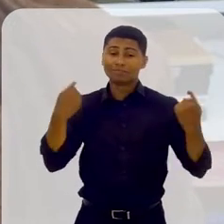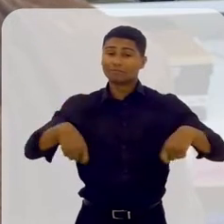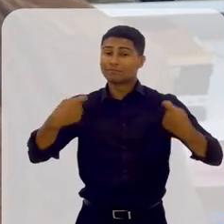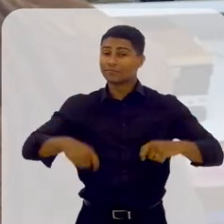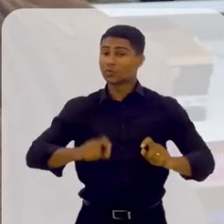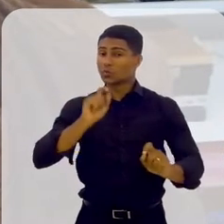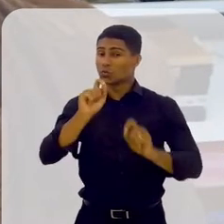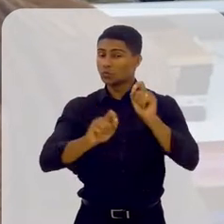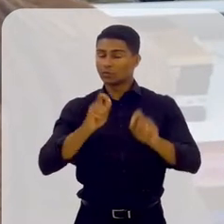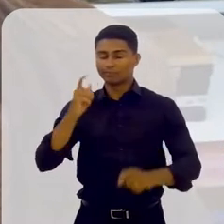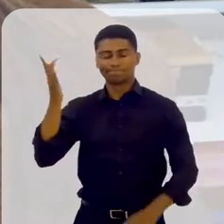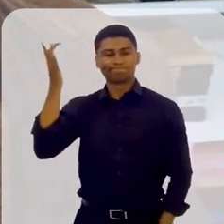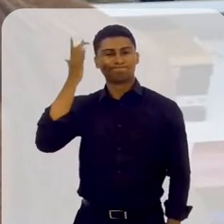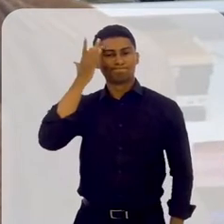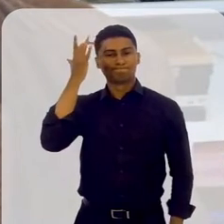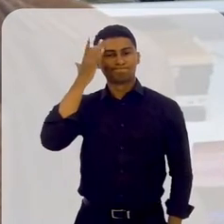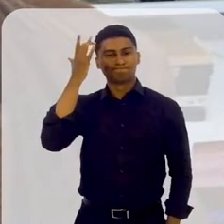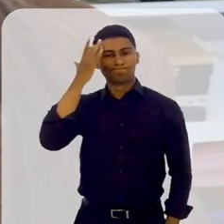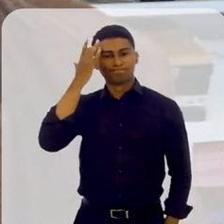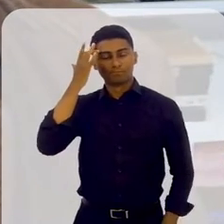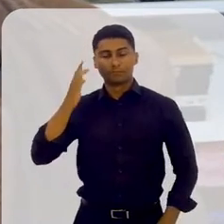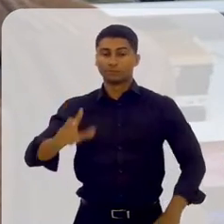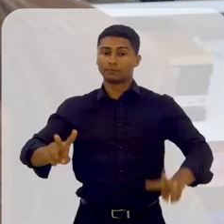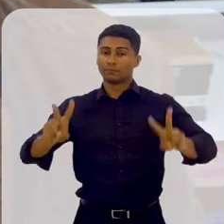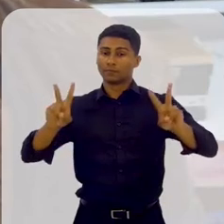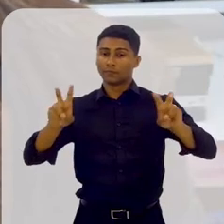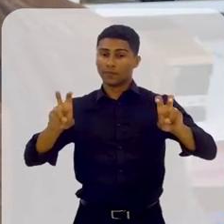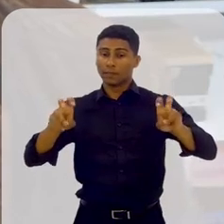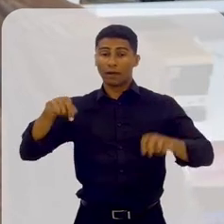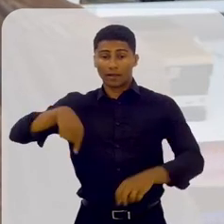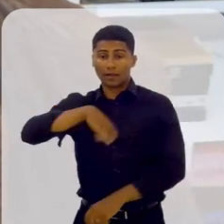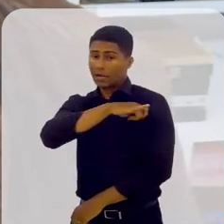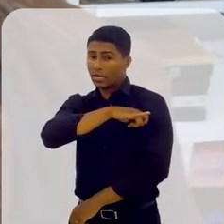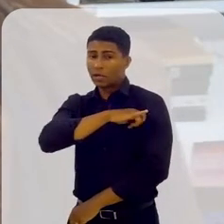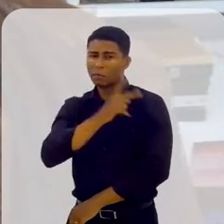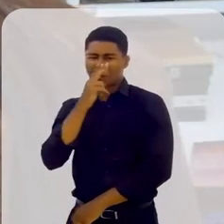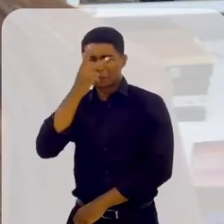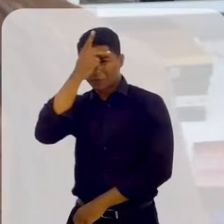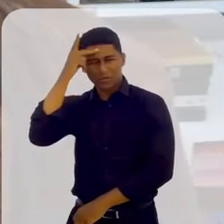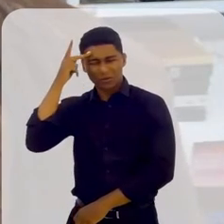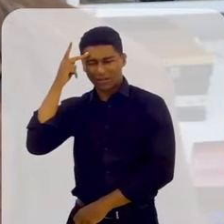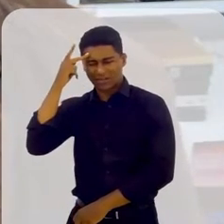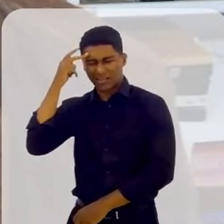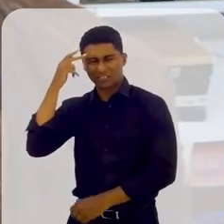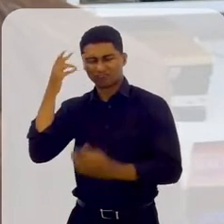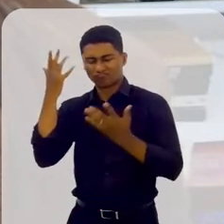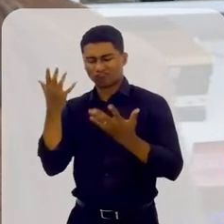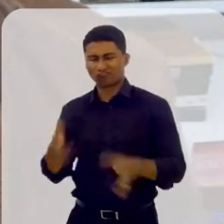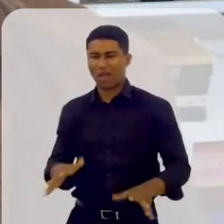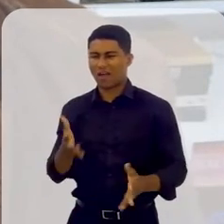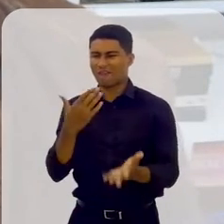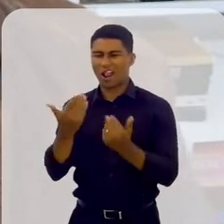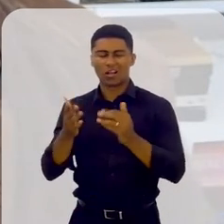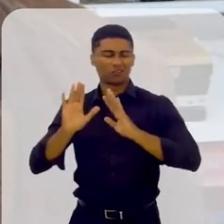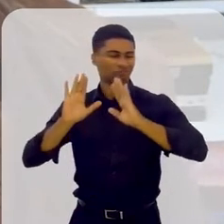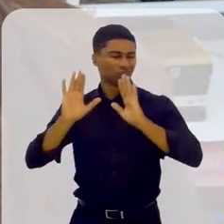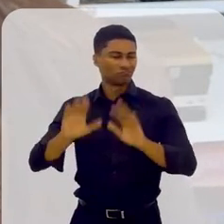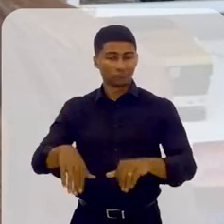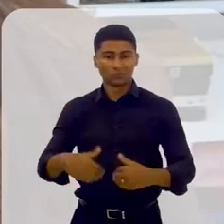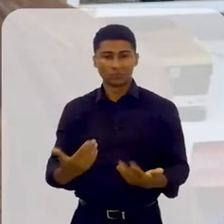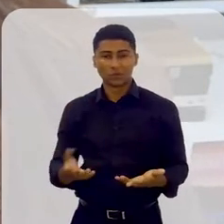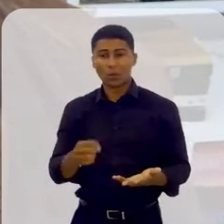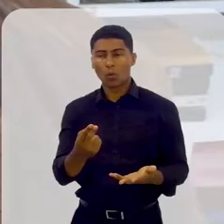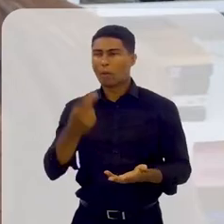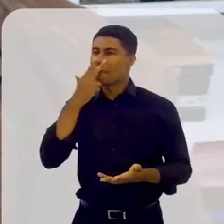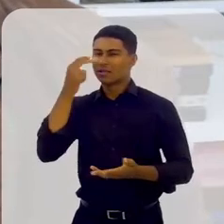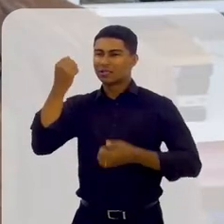mais consciência. Então, esse era um tema que era evitado, por exemplo, aqui no Rio de Janeiro. As pessoas arranjavam outras formas